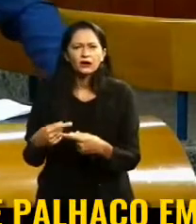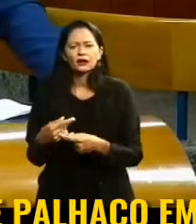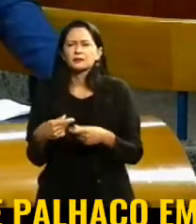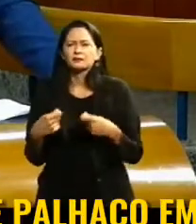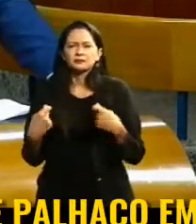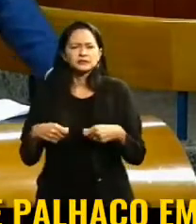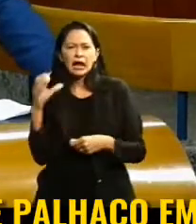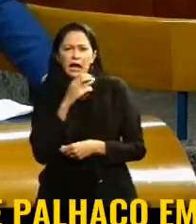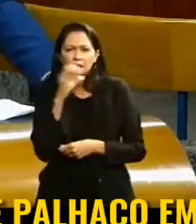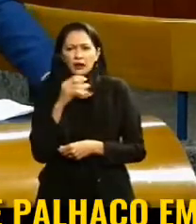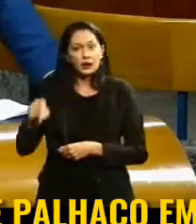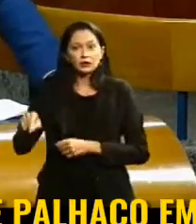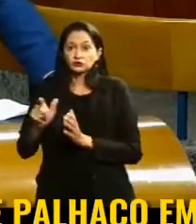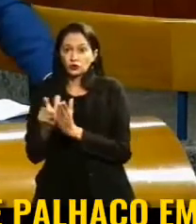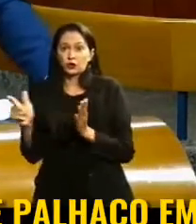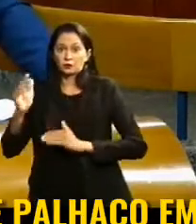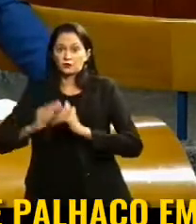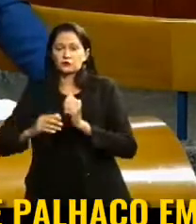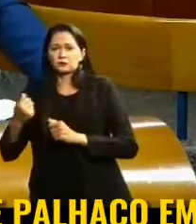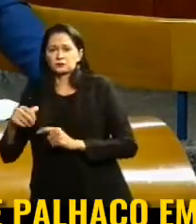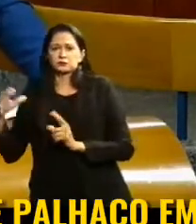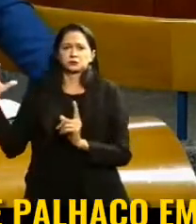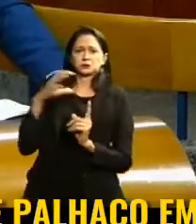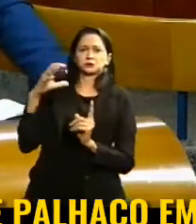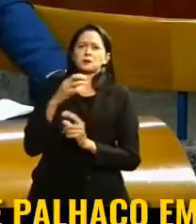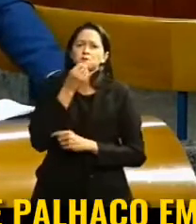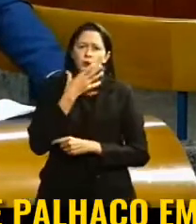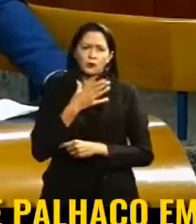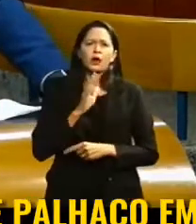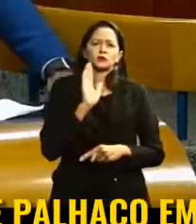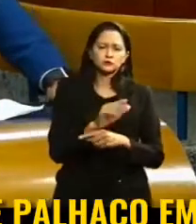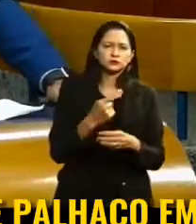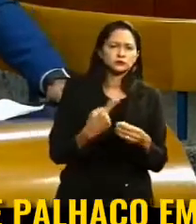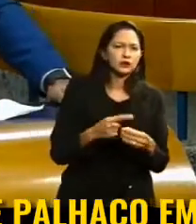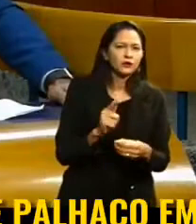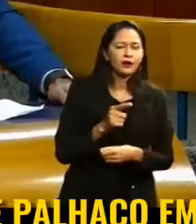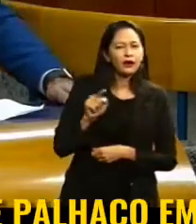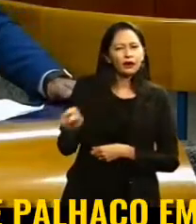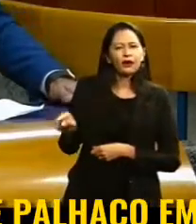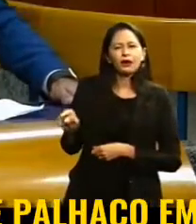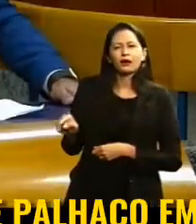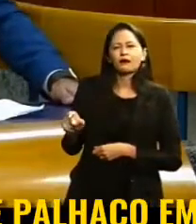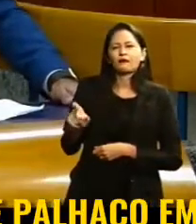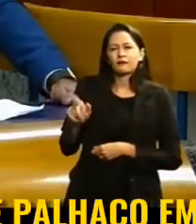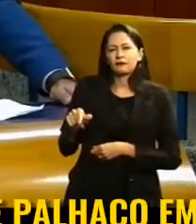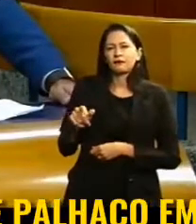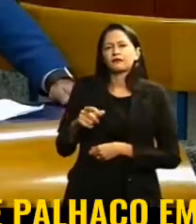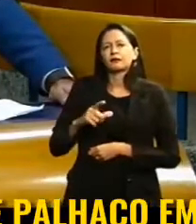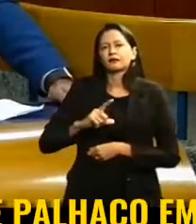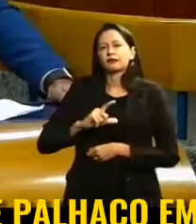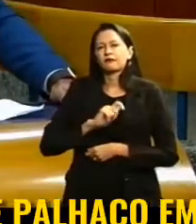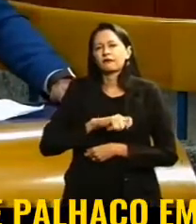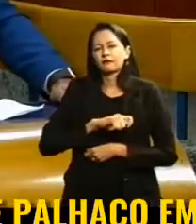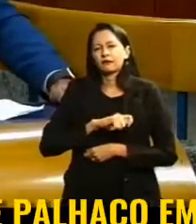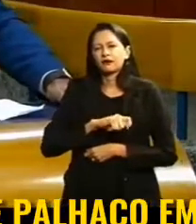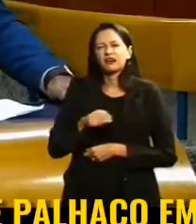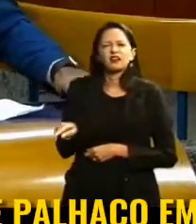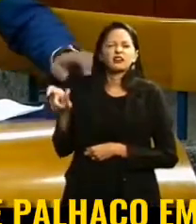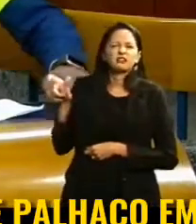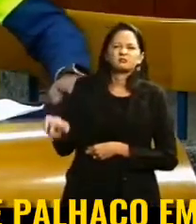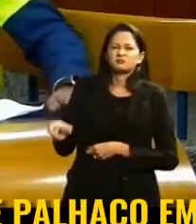nós votássemos esse projeto de lei, que era bom para Goiânia. Esse mau caráter, esse apresentador que é um lixo não